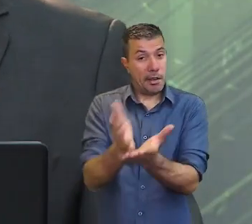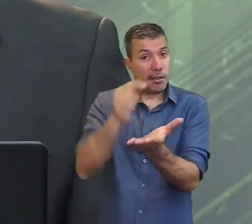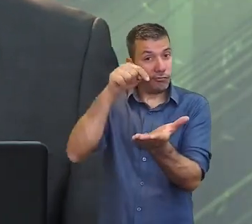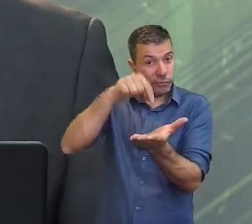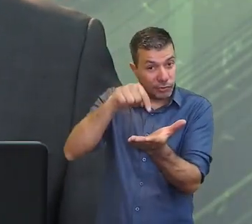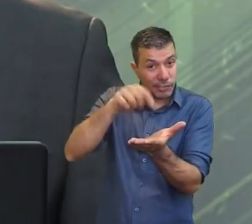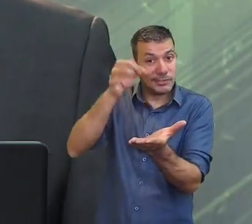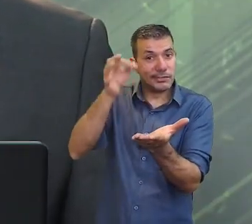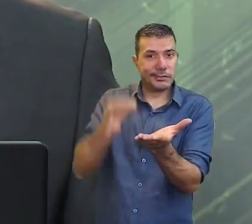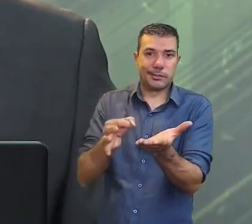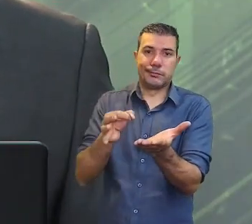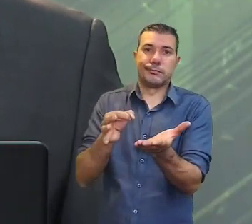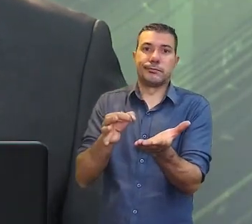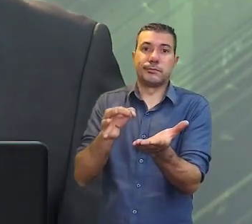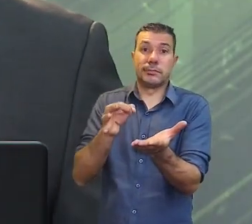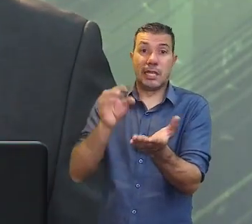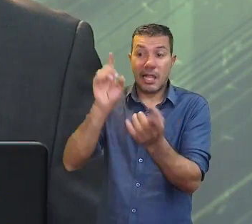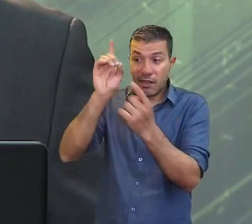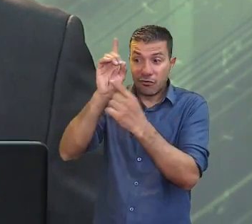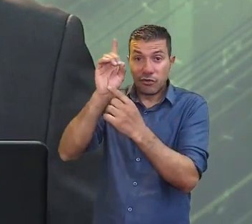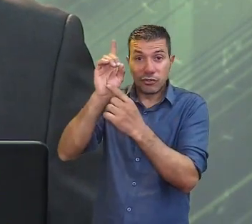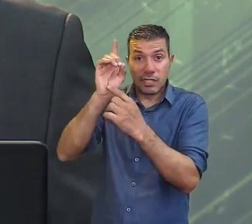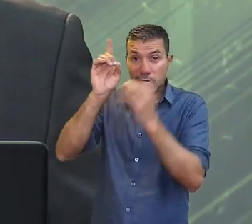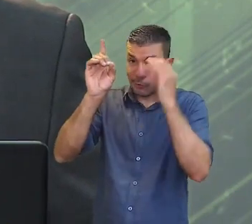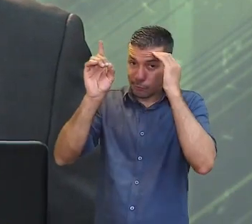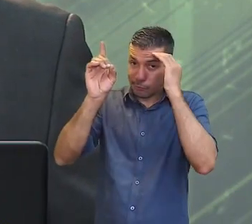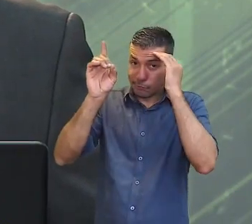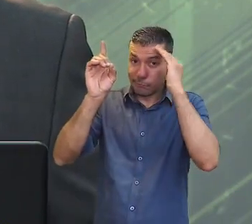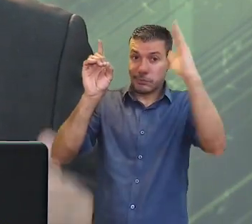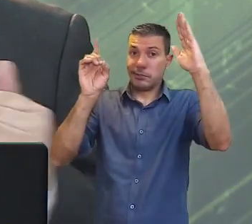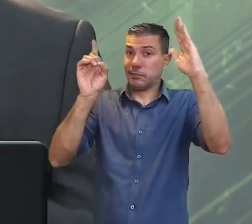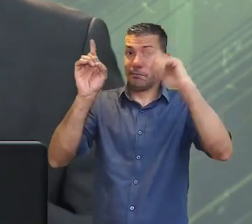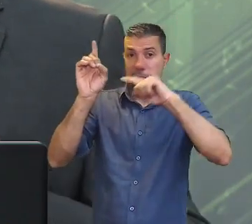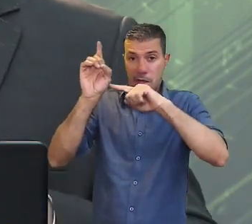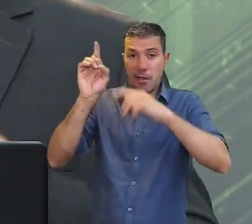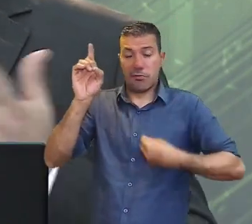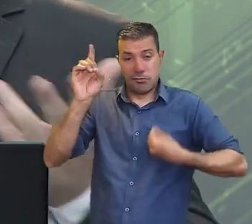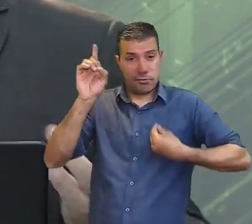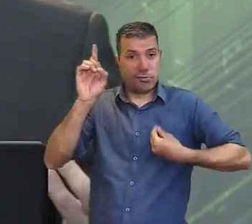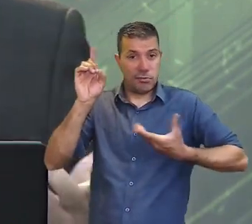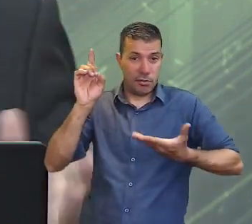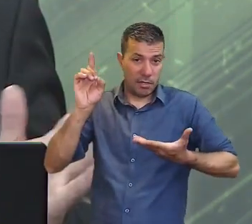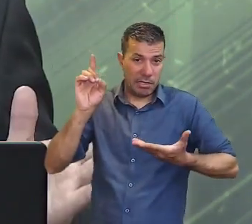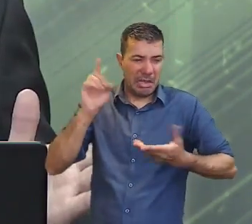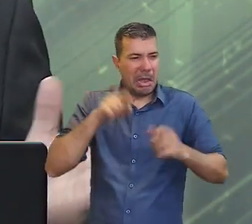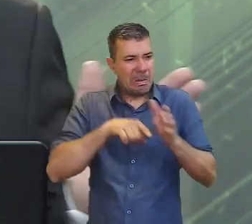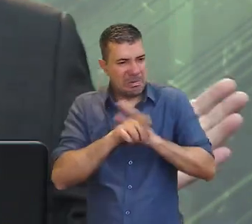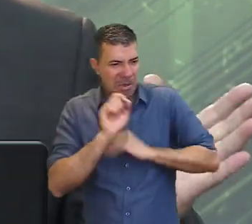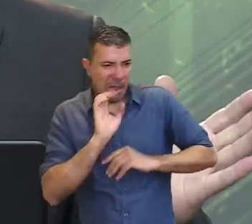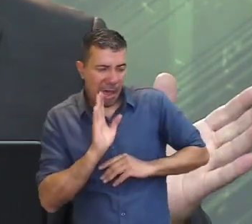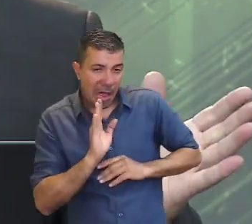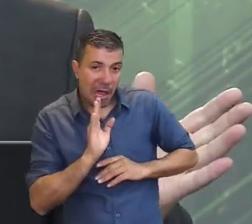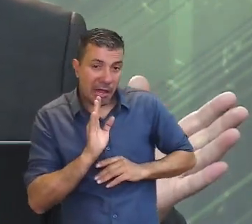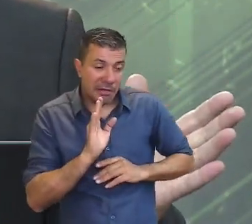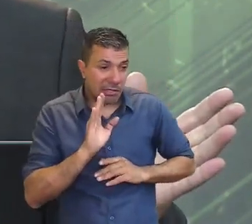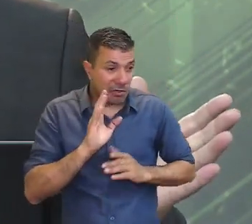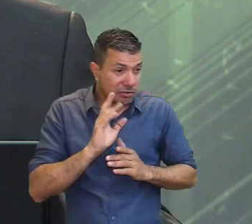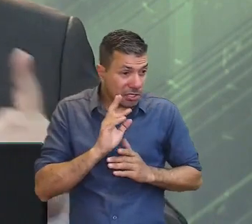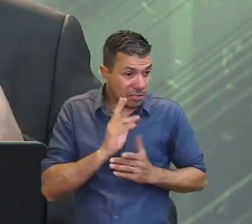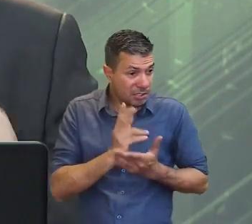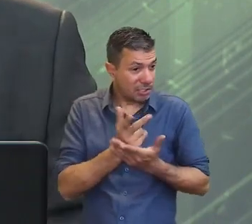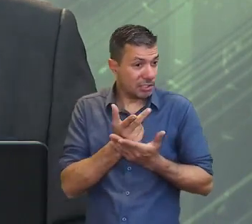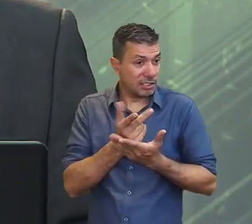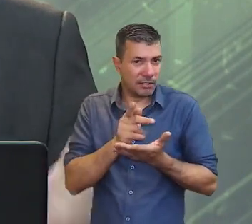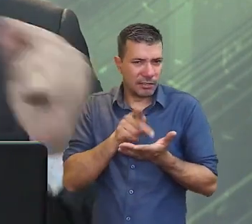de Deus está certa, que a vontade de Deus tem que prevalecer na nossa vida. Aí você pode perguntar, pastor, mas então não tem uma igreja